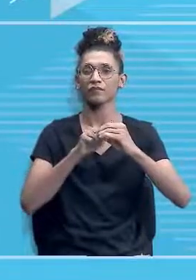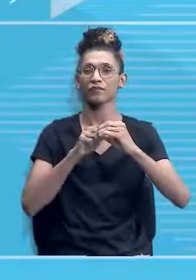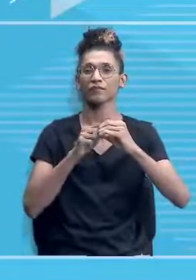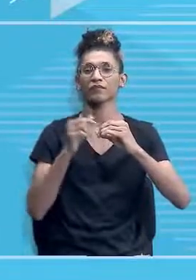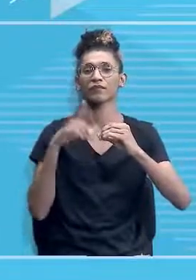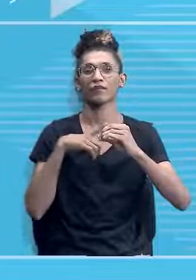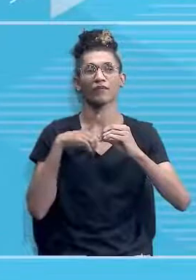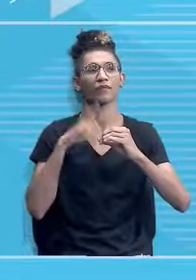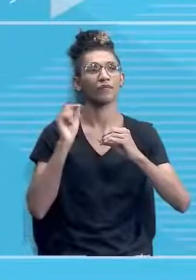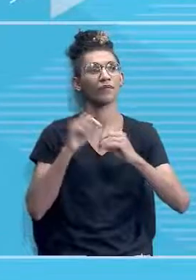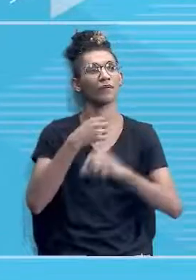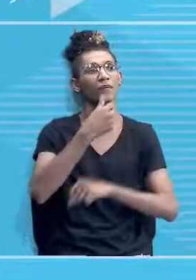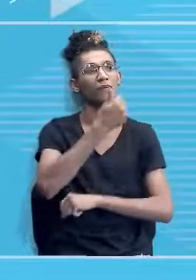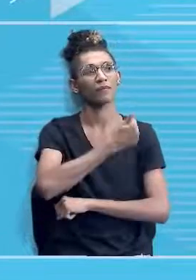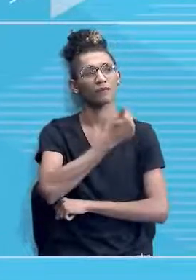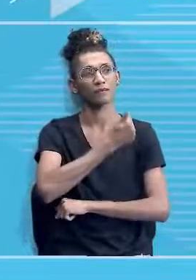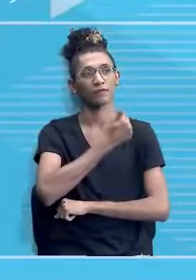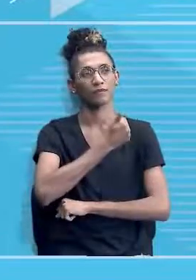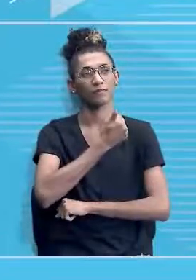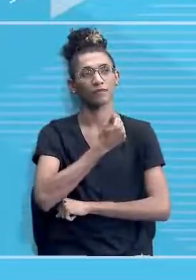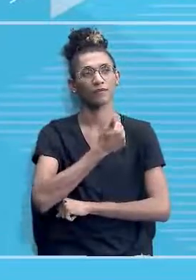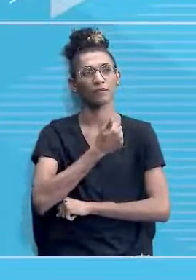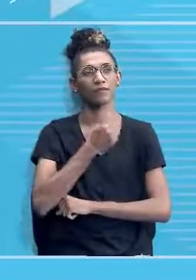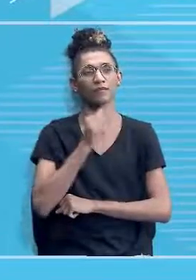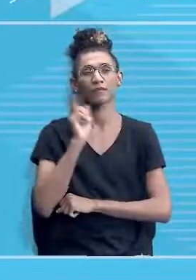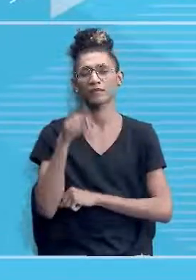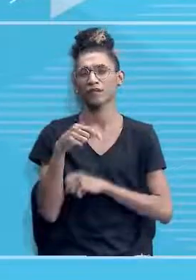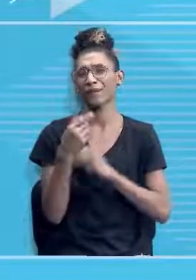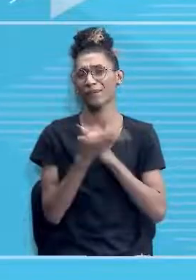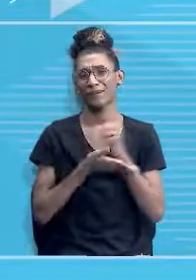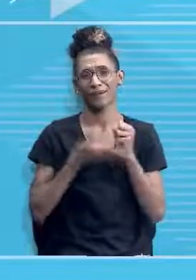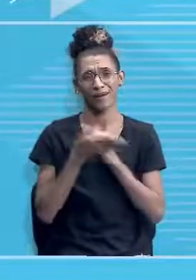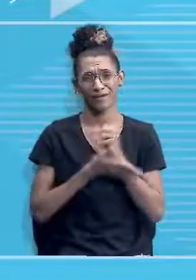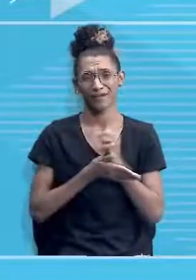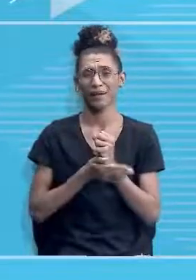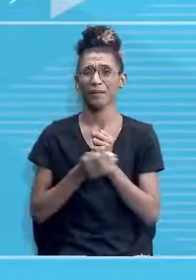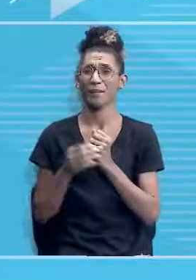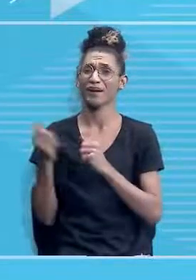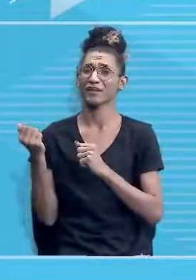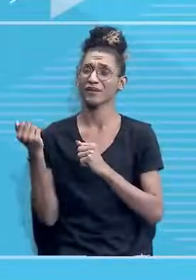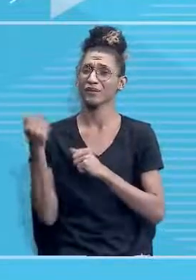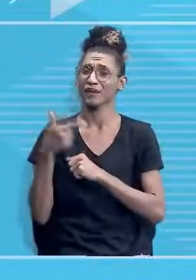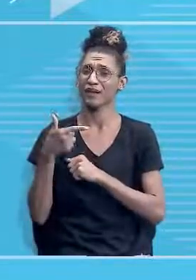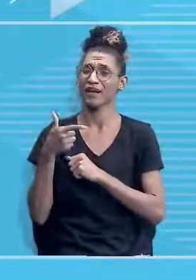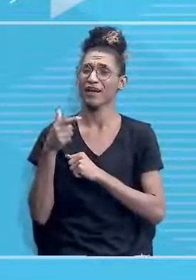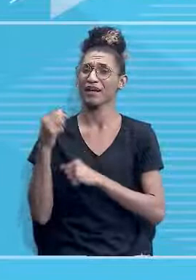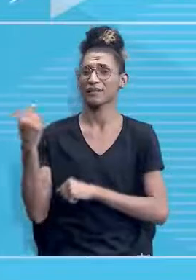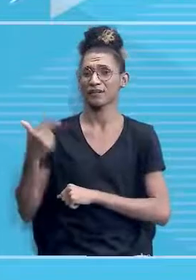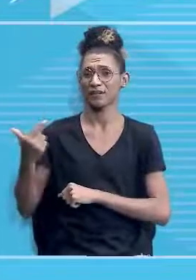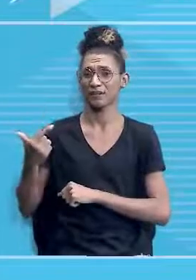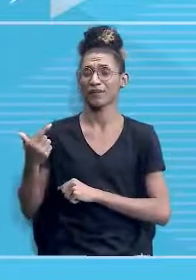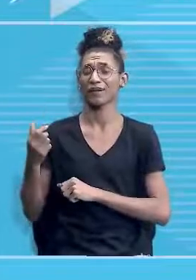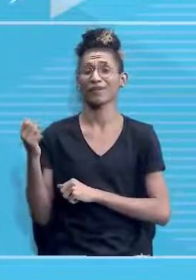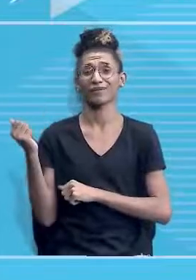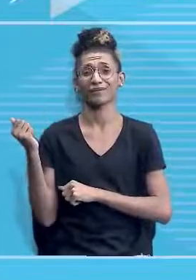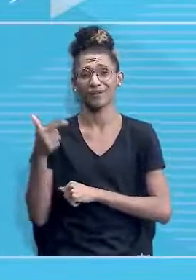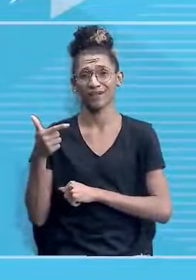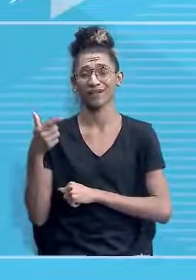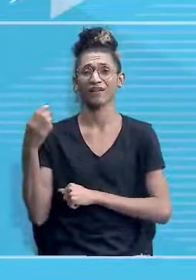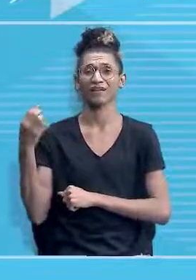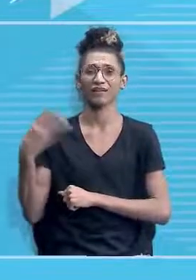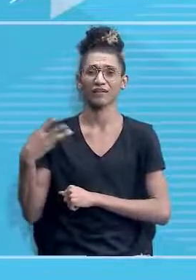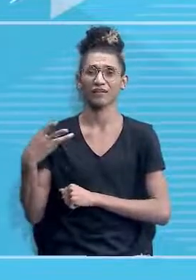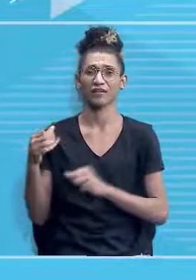sequência Amina primária que é mais básica do que a secundária que é mais básica do que até se área